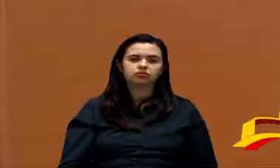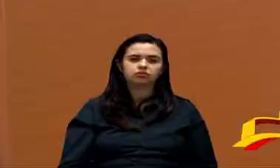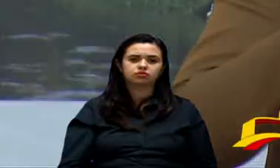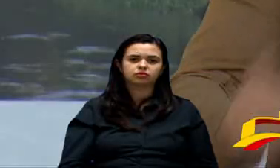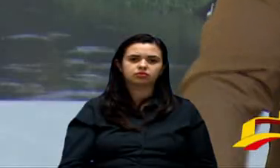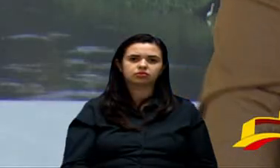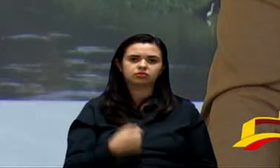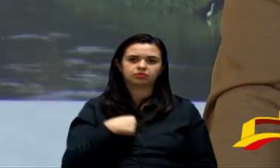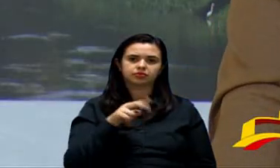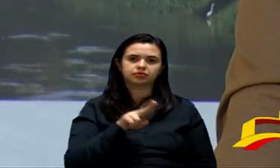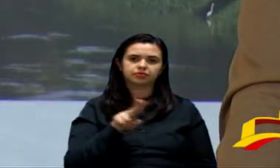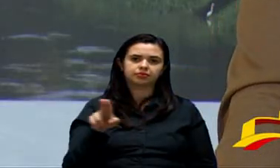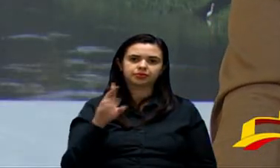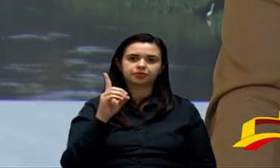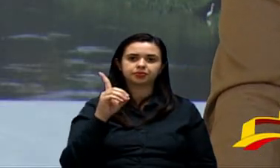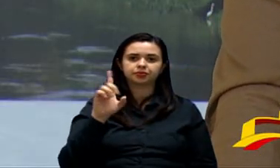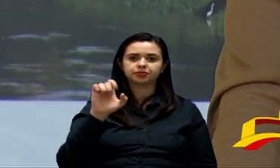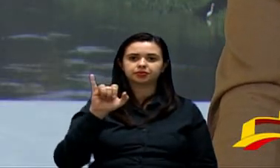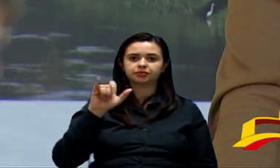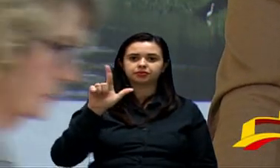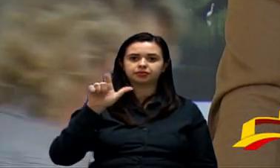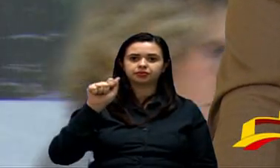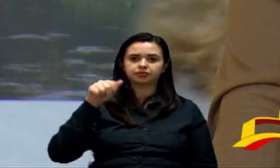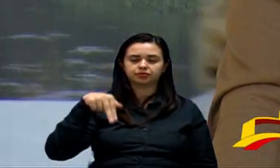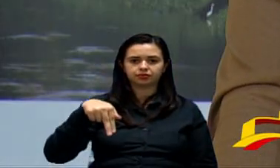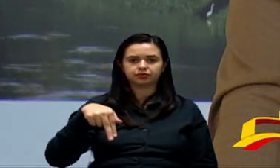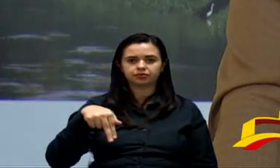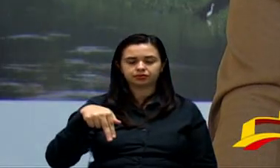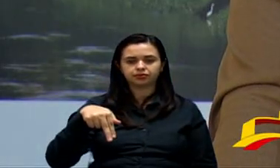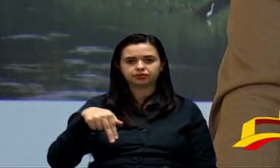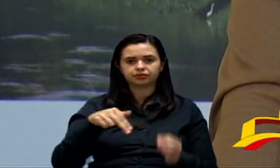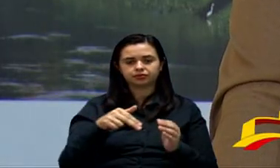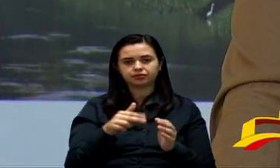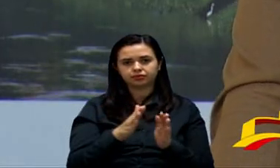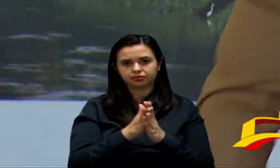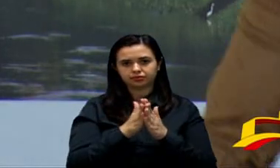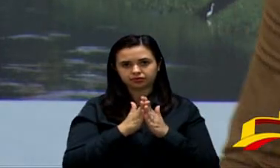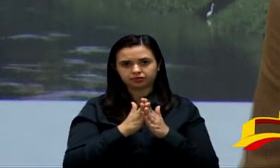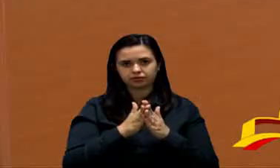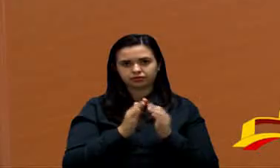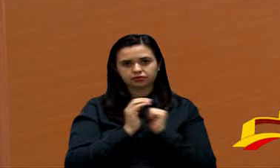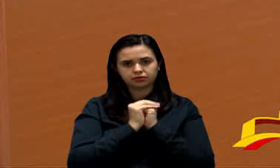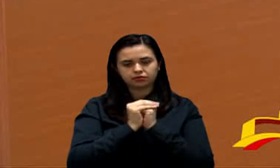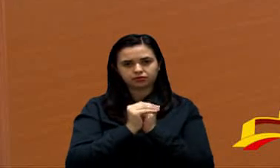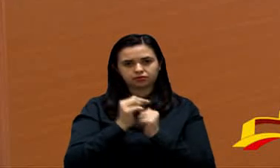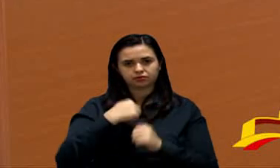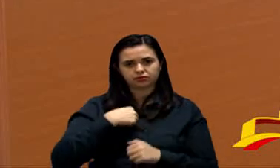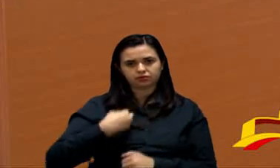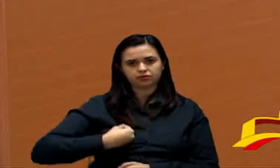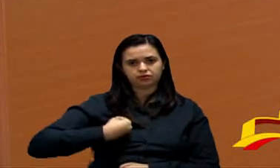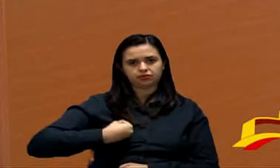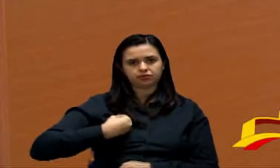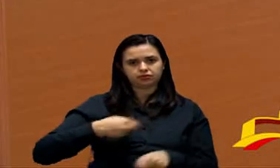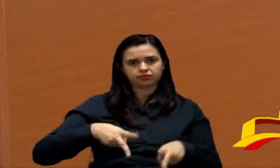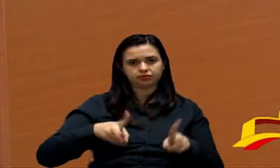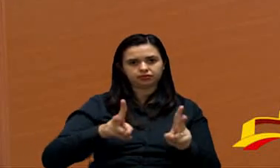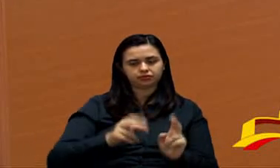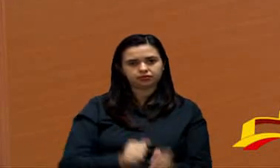Meu nome é Dylan Dantas. Eu peço aos conservadores da cidade que orem para que eu me mantenha vivo. Ah, é.